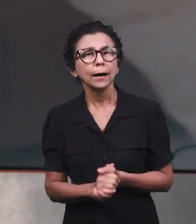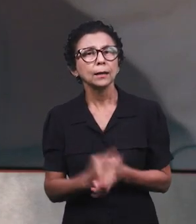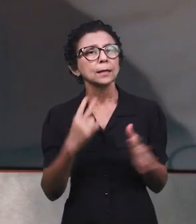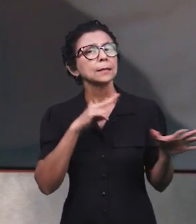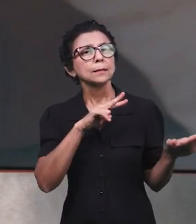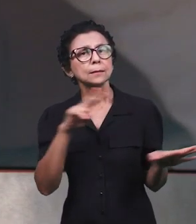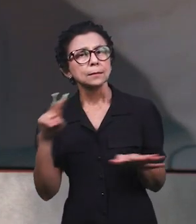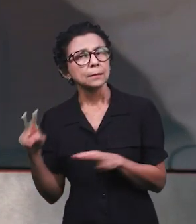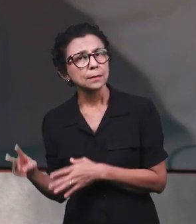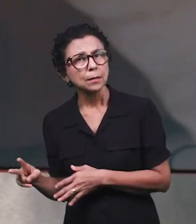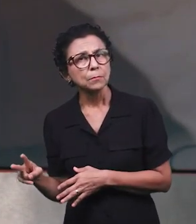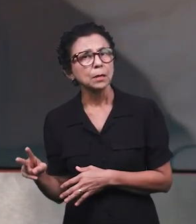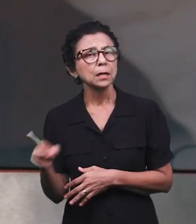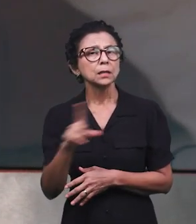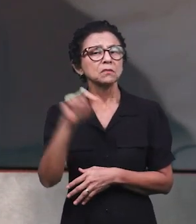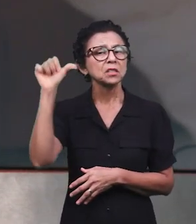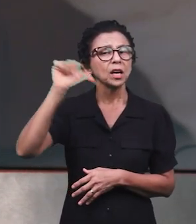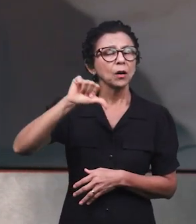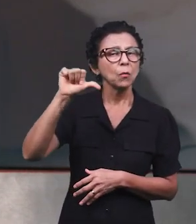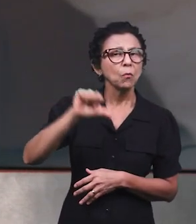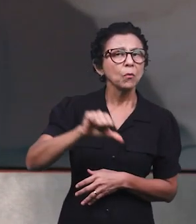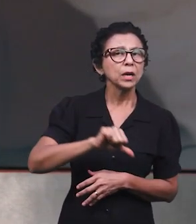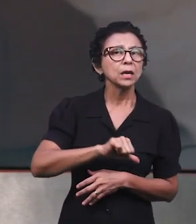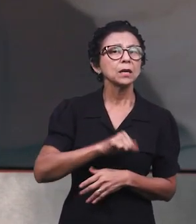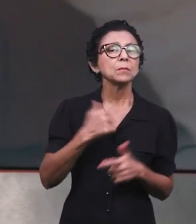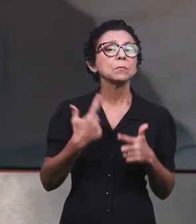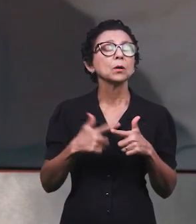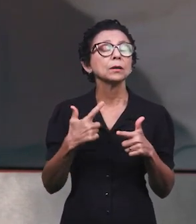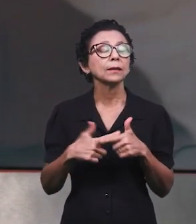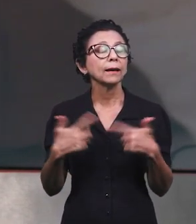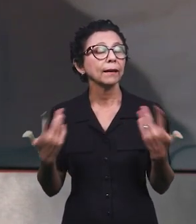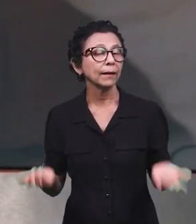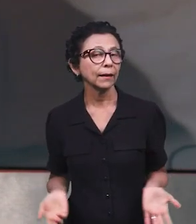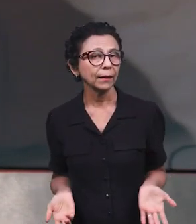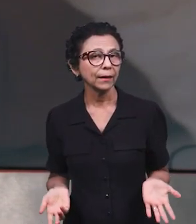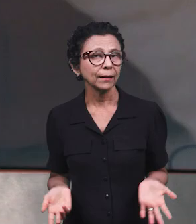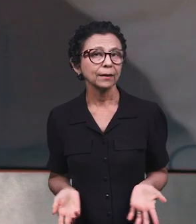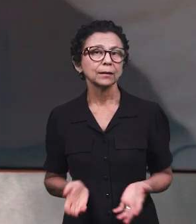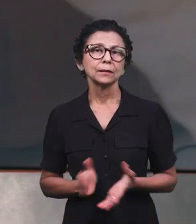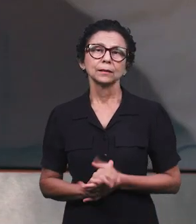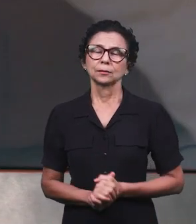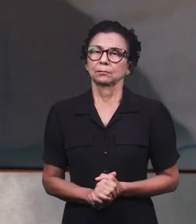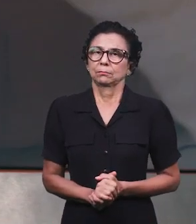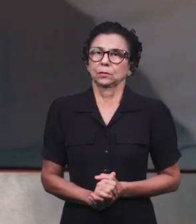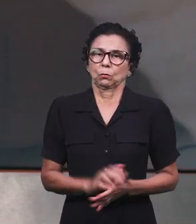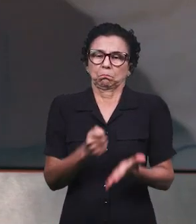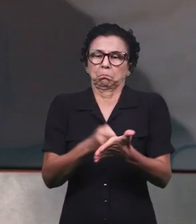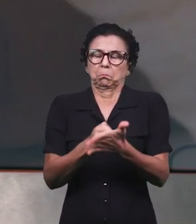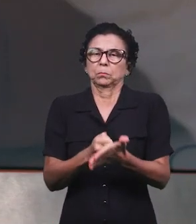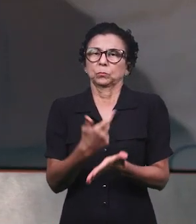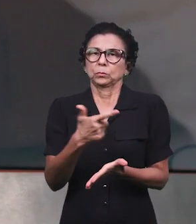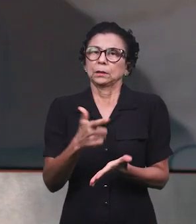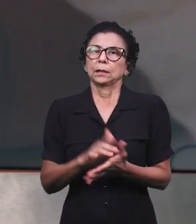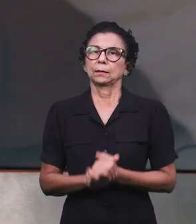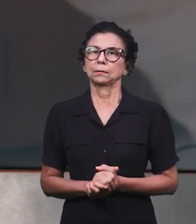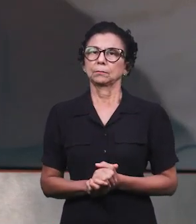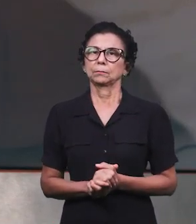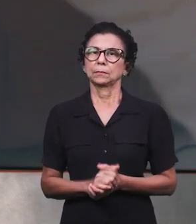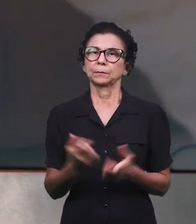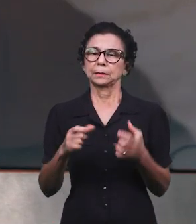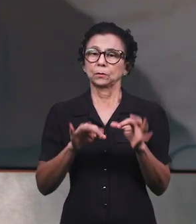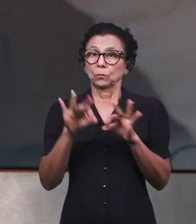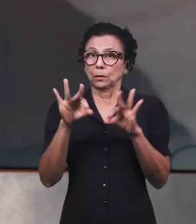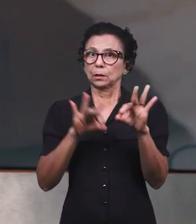não foi bem? Então, é basicamente o seguinte, você ter autodisciplina. Então, às vezes,